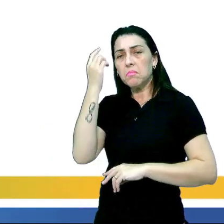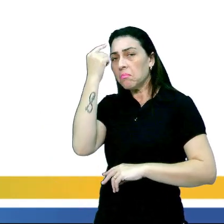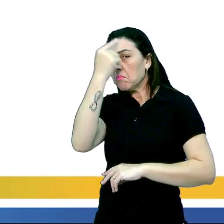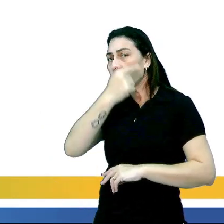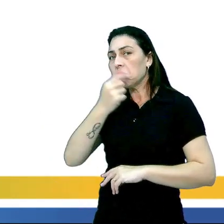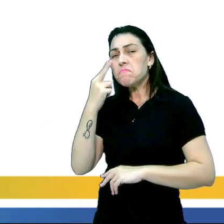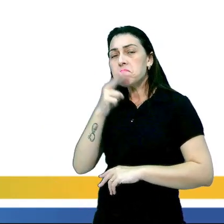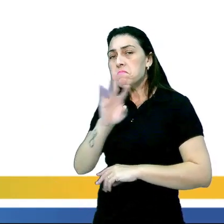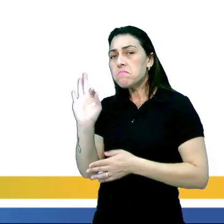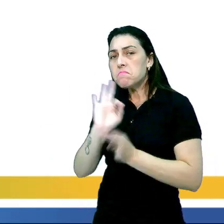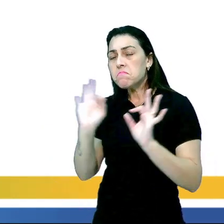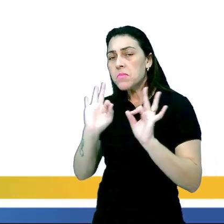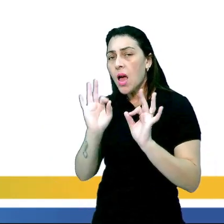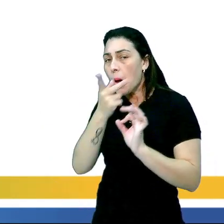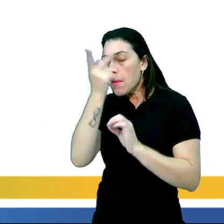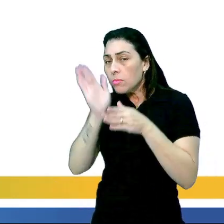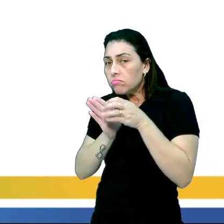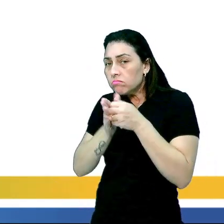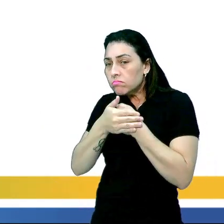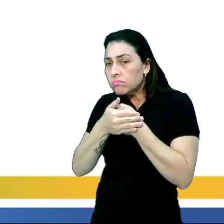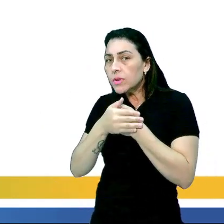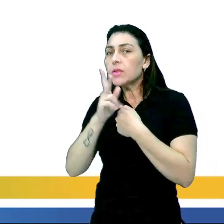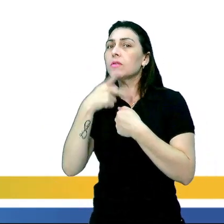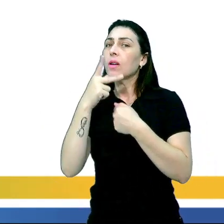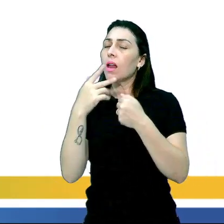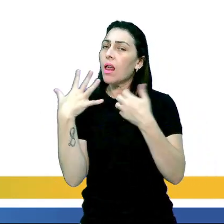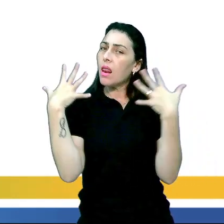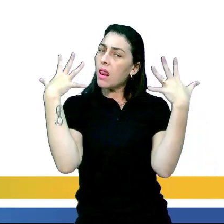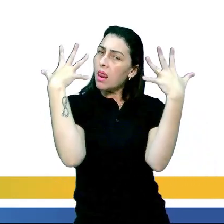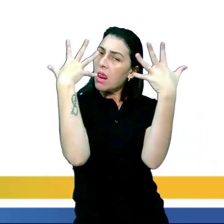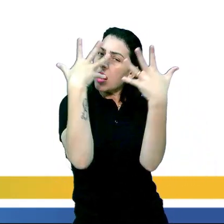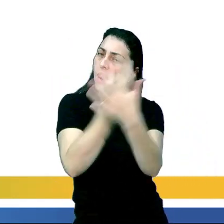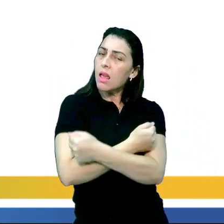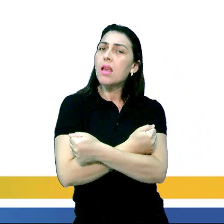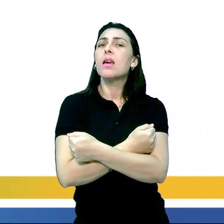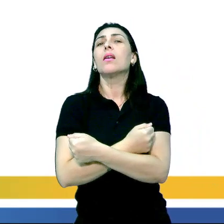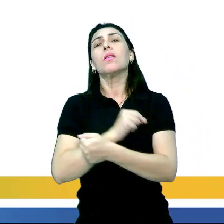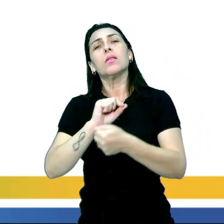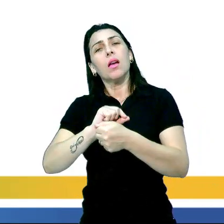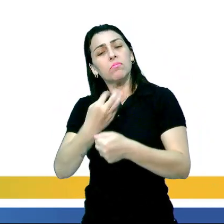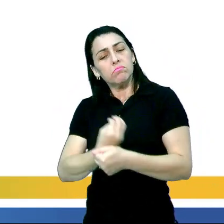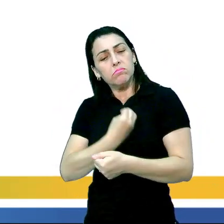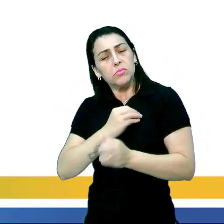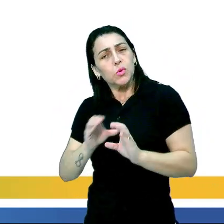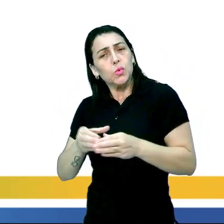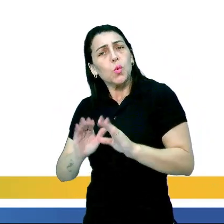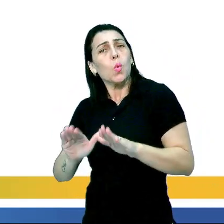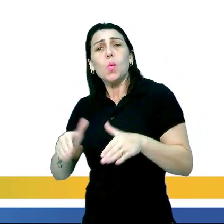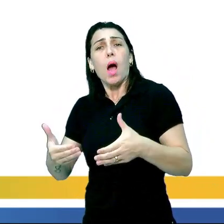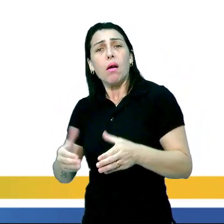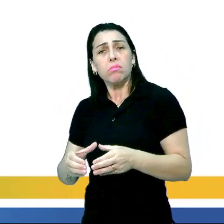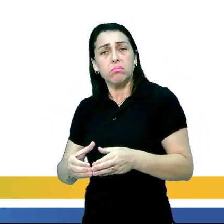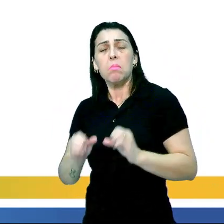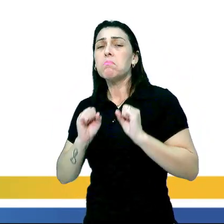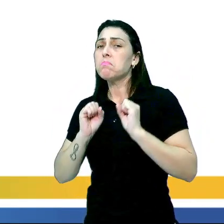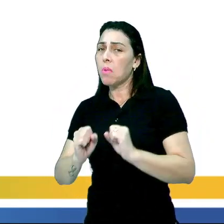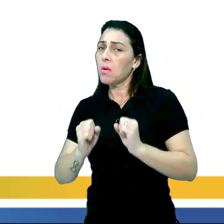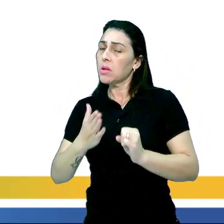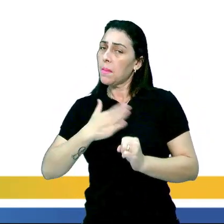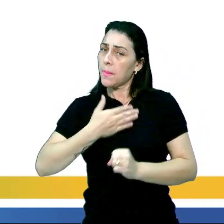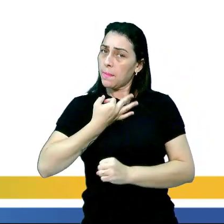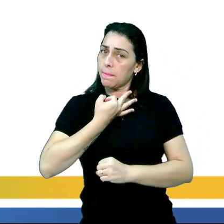ele é uma pessoa anônima. E ele diz assim, é lindo fazer parte dessa grande comunidade. Que comunidade? Eu posso dar a